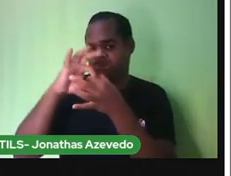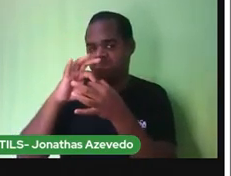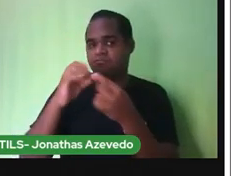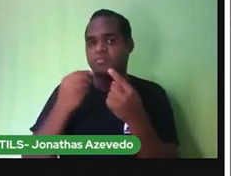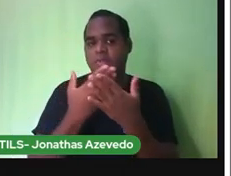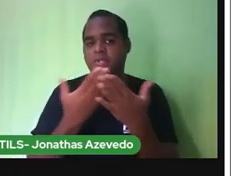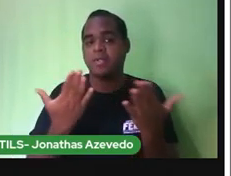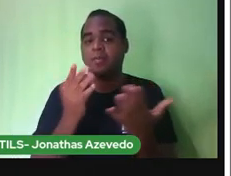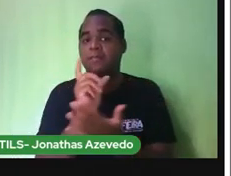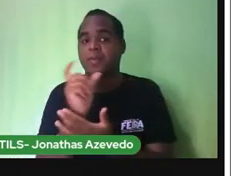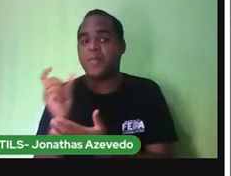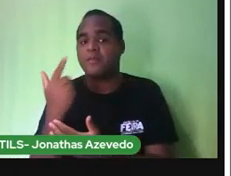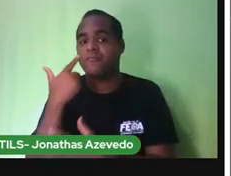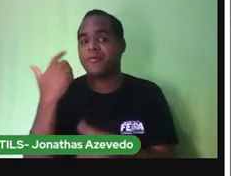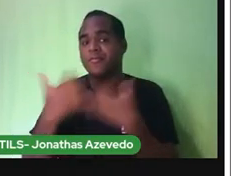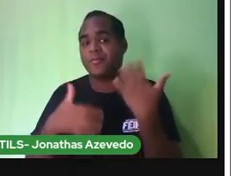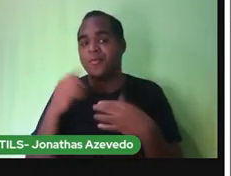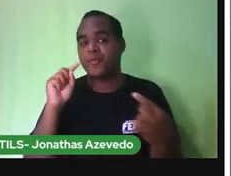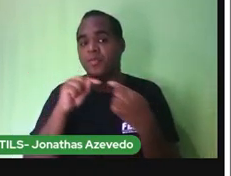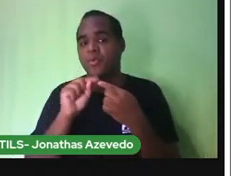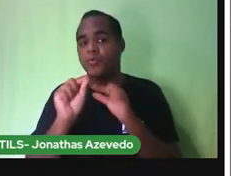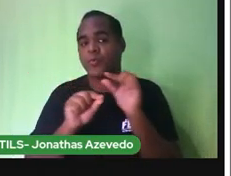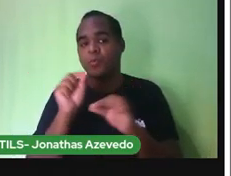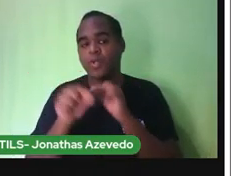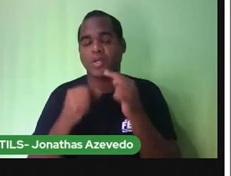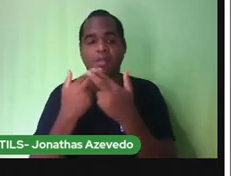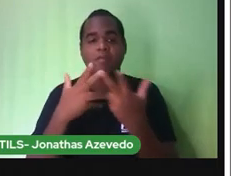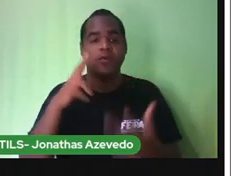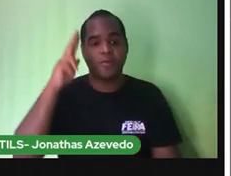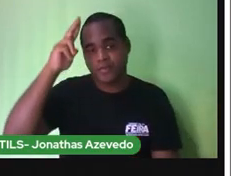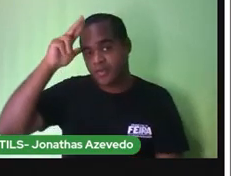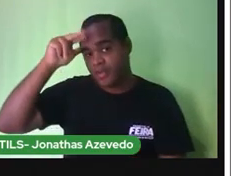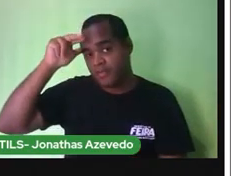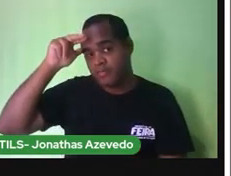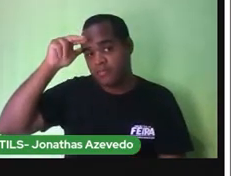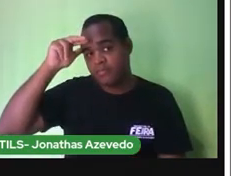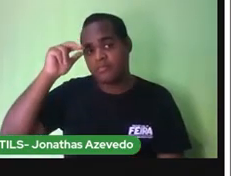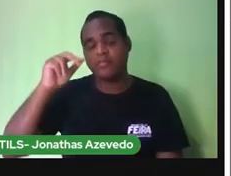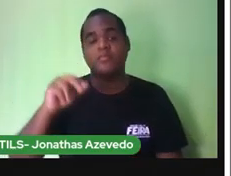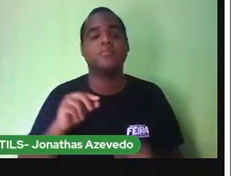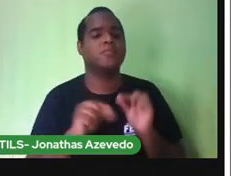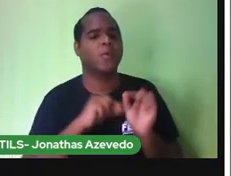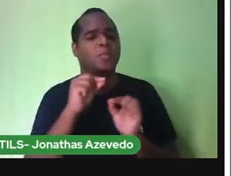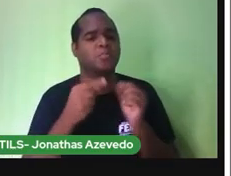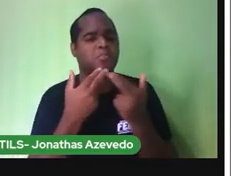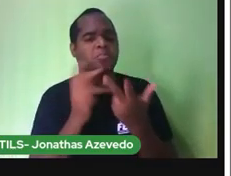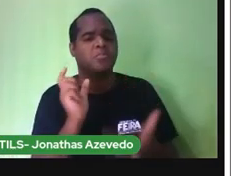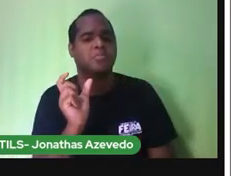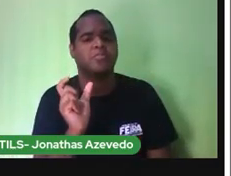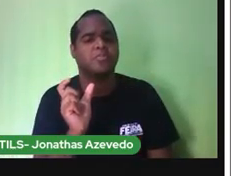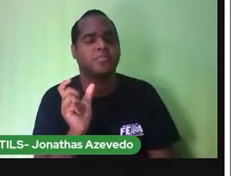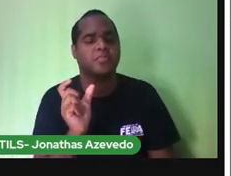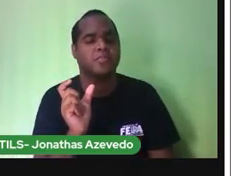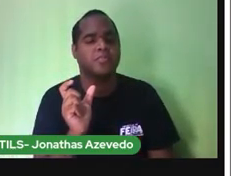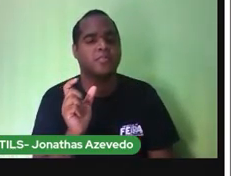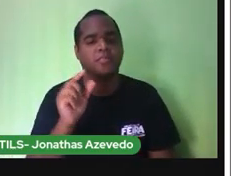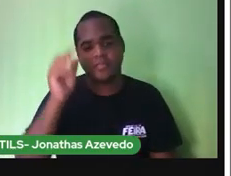primeira letra qual é a primeira letra de cavalo e qual é a primeira letra de